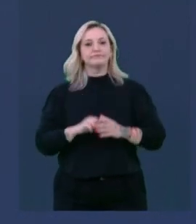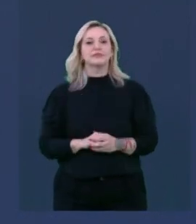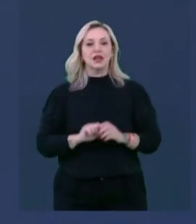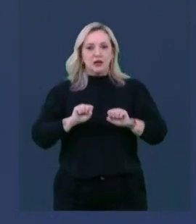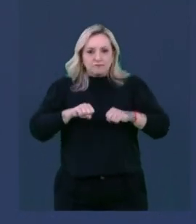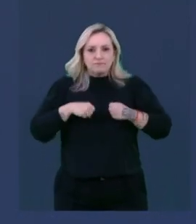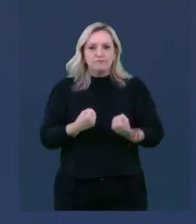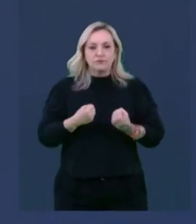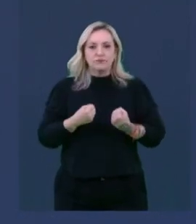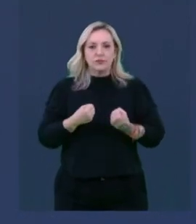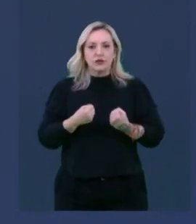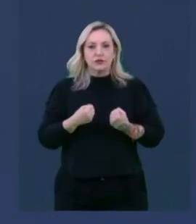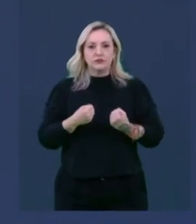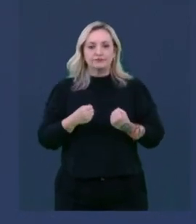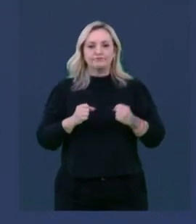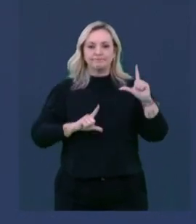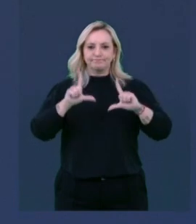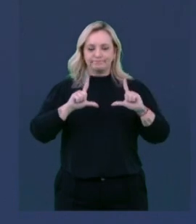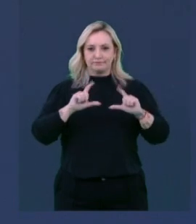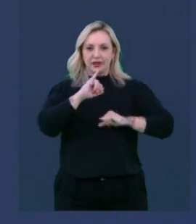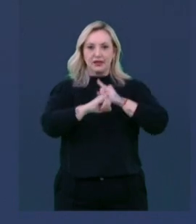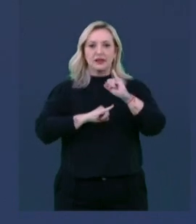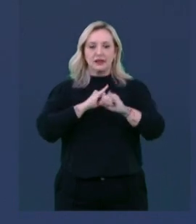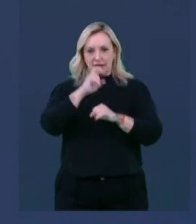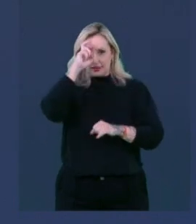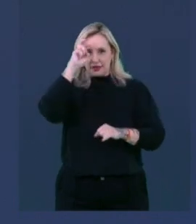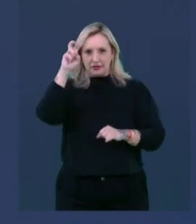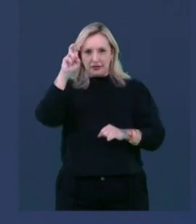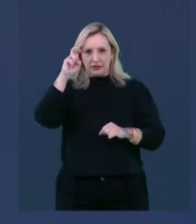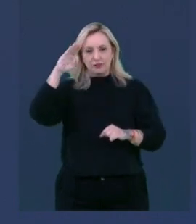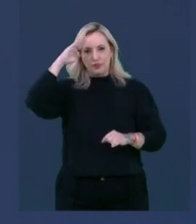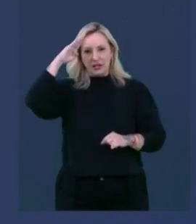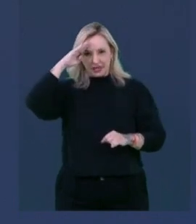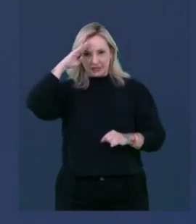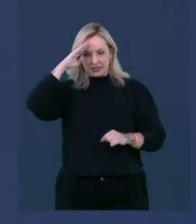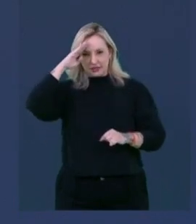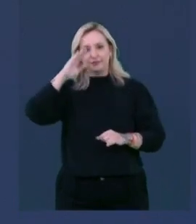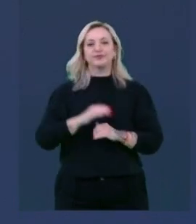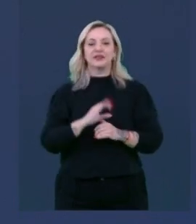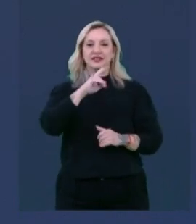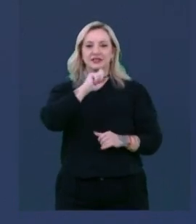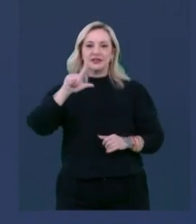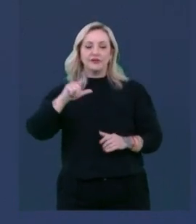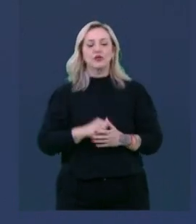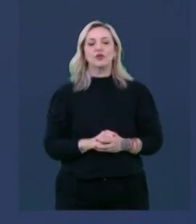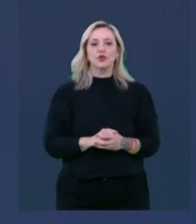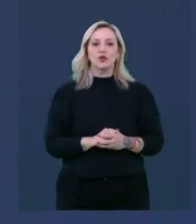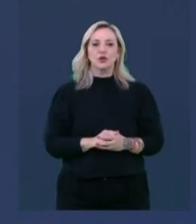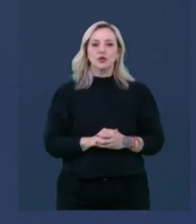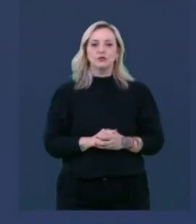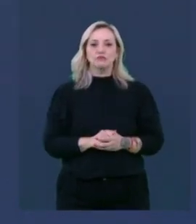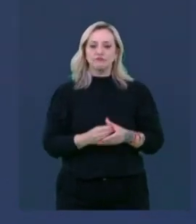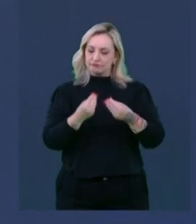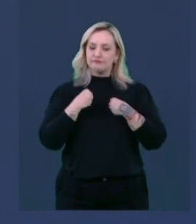reforçar o serviço de inteligência da nossa gloriosa Polícia Civil que é a a polícia que nos